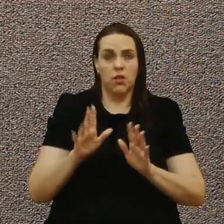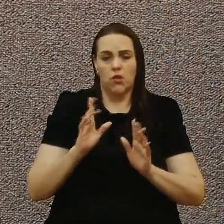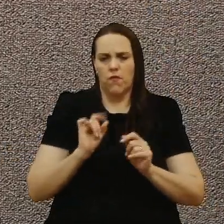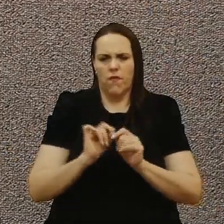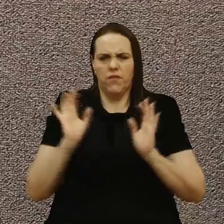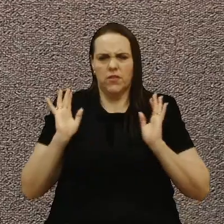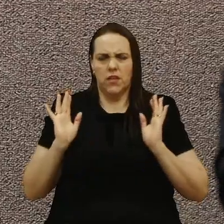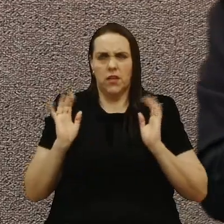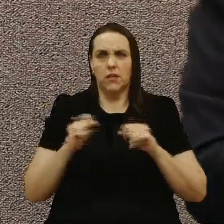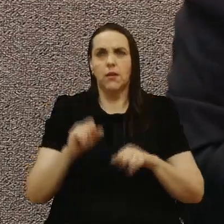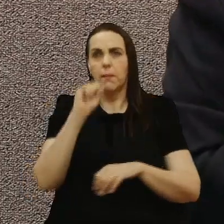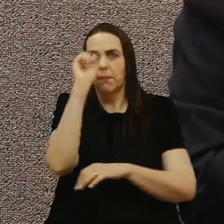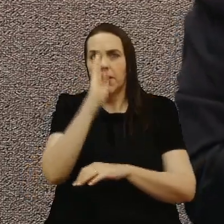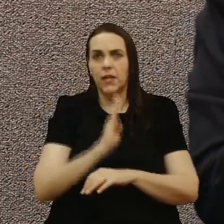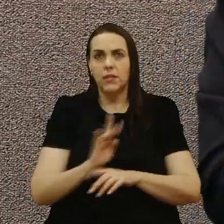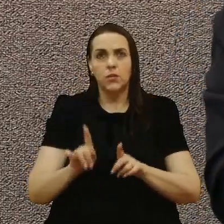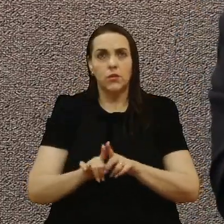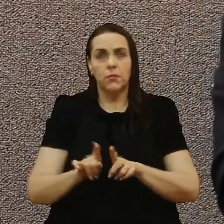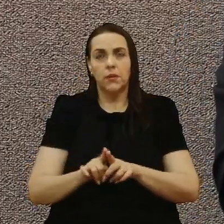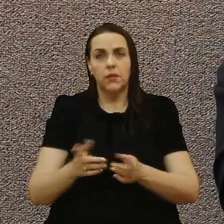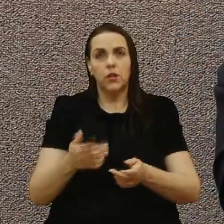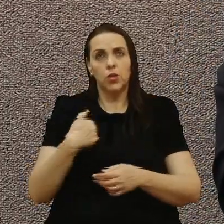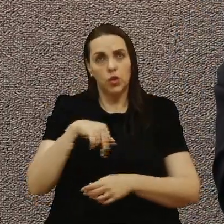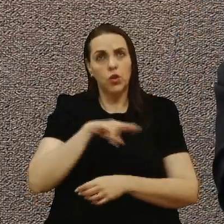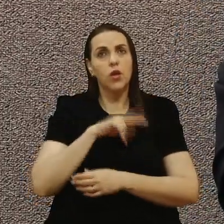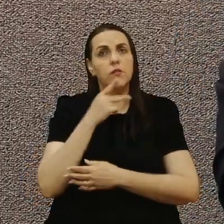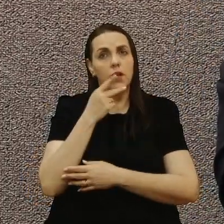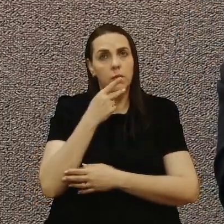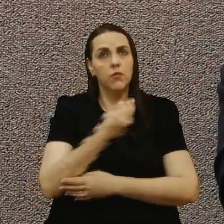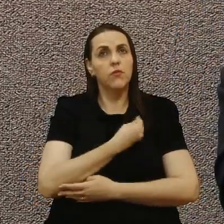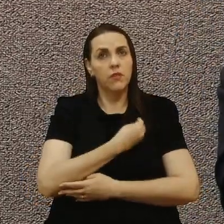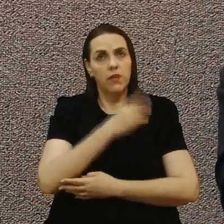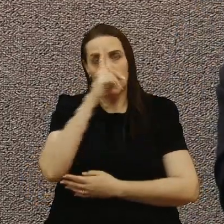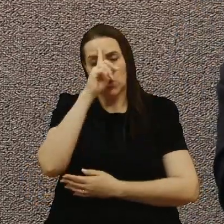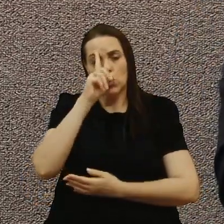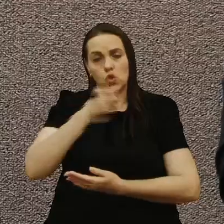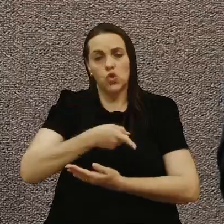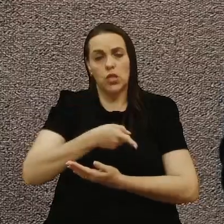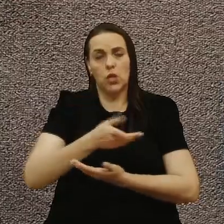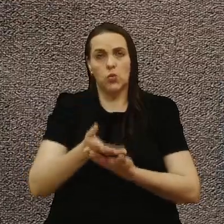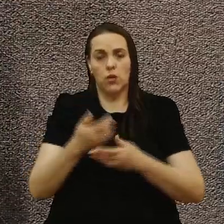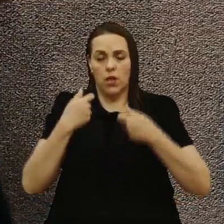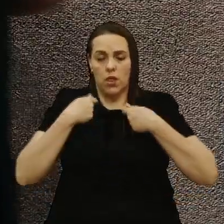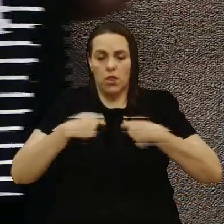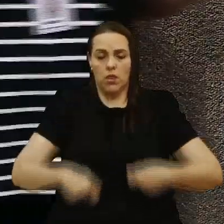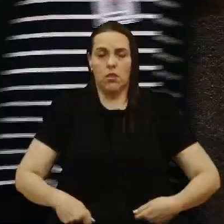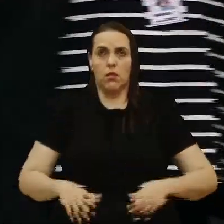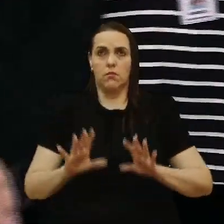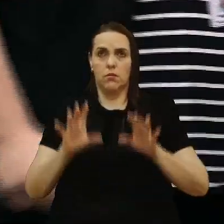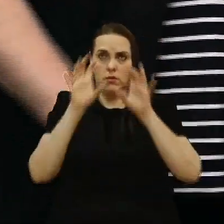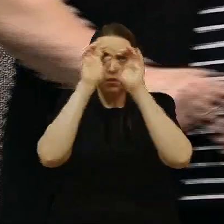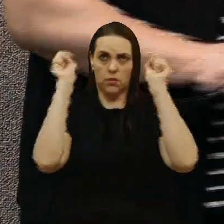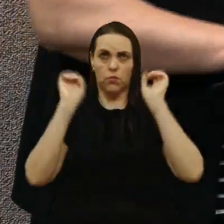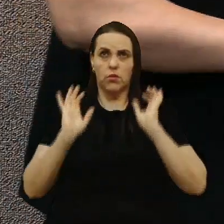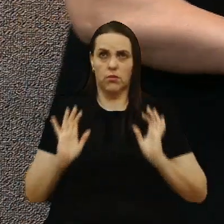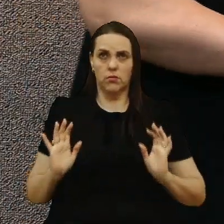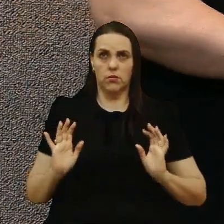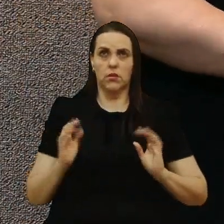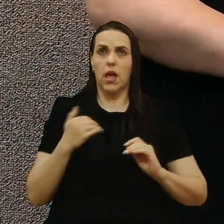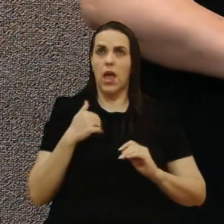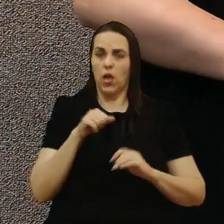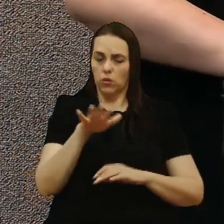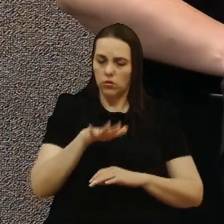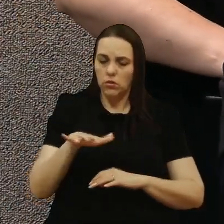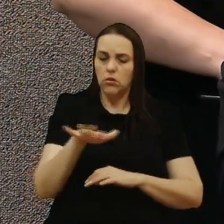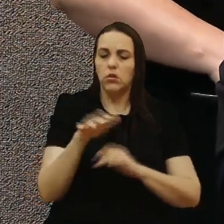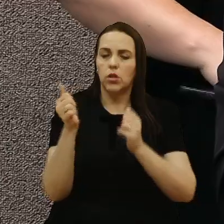hoje no Brasil, nós falamos que estamos vivendo uma ditadura de toga. Então, eu não quero entrar nessa seara.